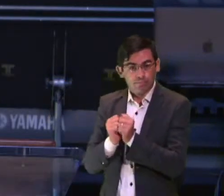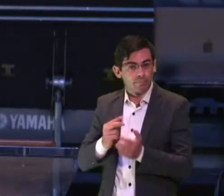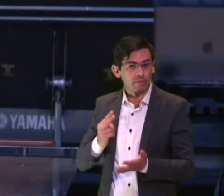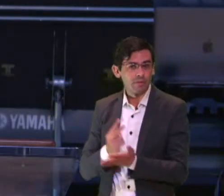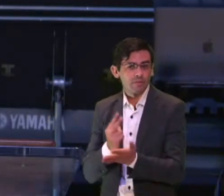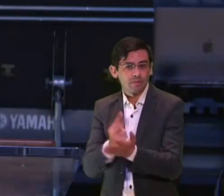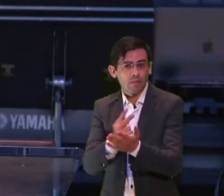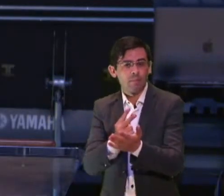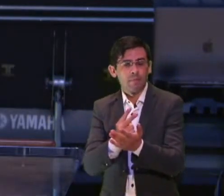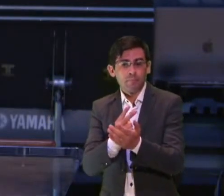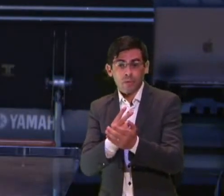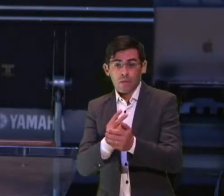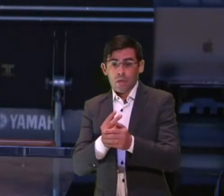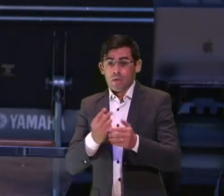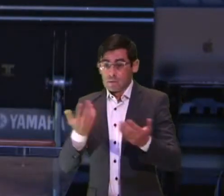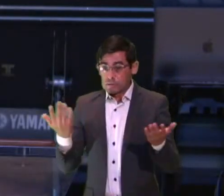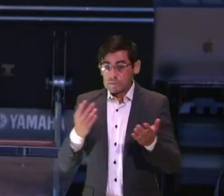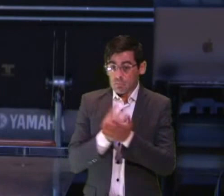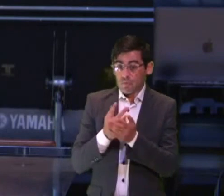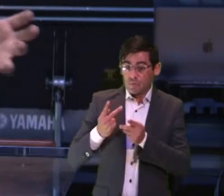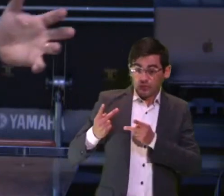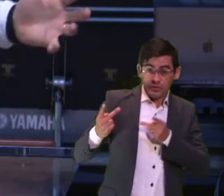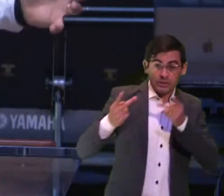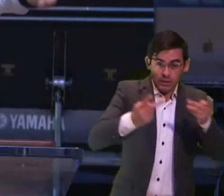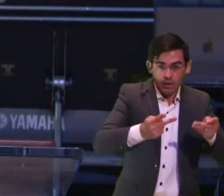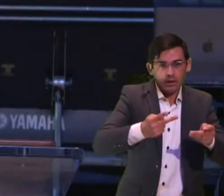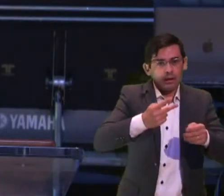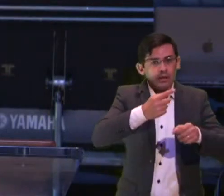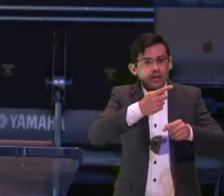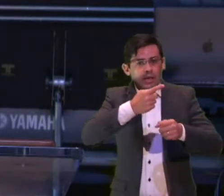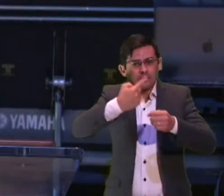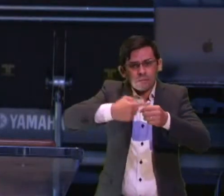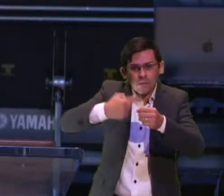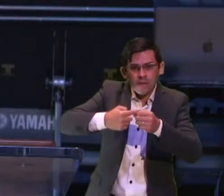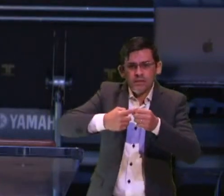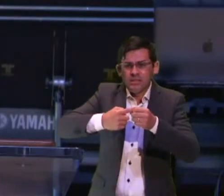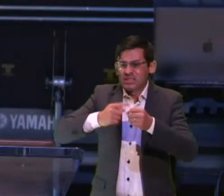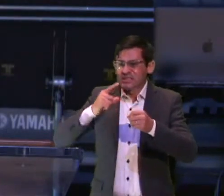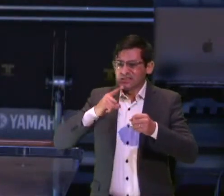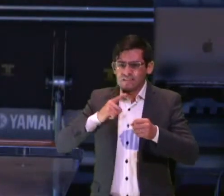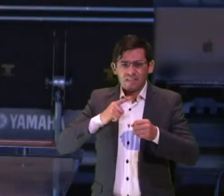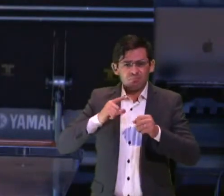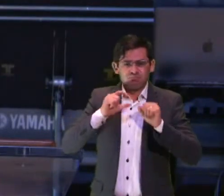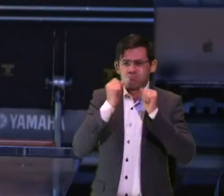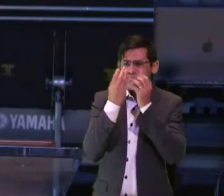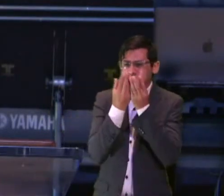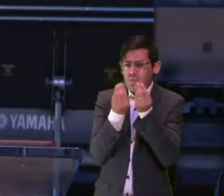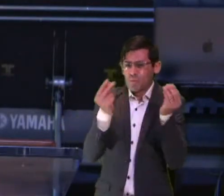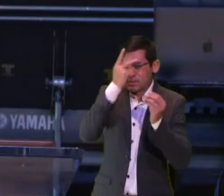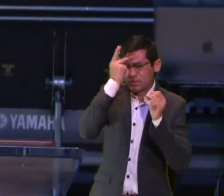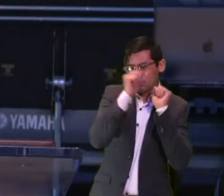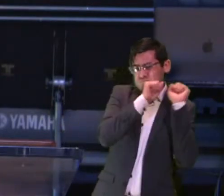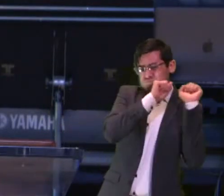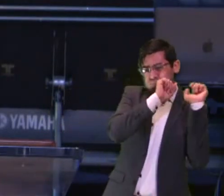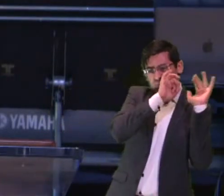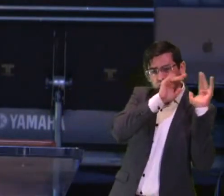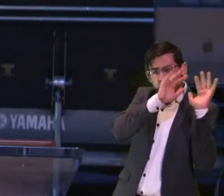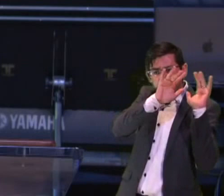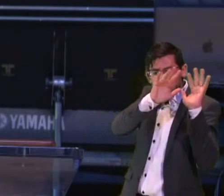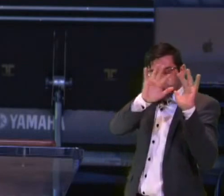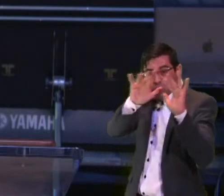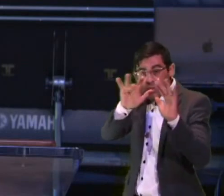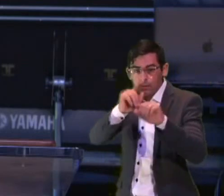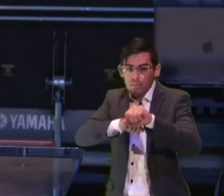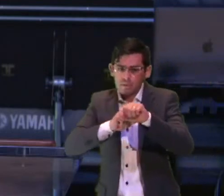primitiva. Filipe, quando vai a Samaria, a Bíblia vai dizer que as multidões unânimes vinham diante dele. E quando